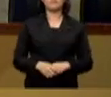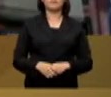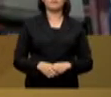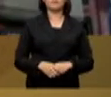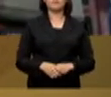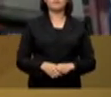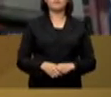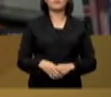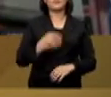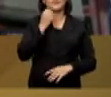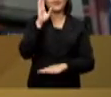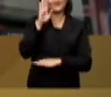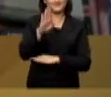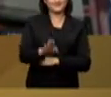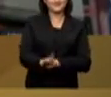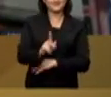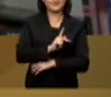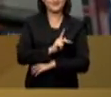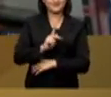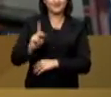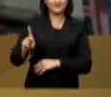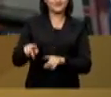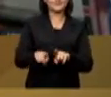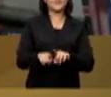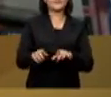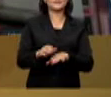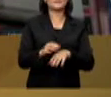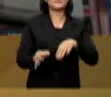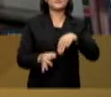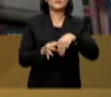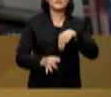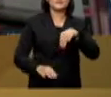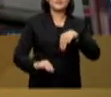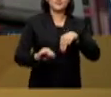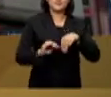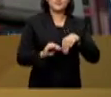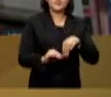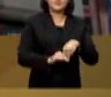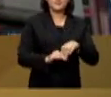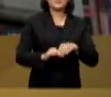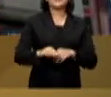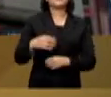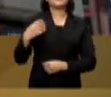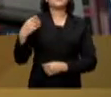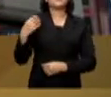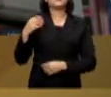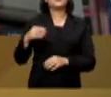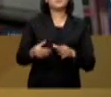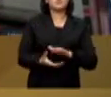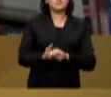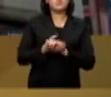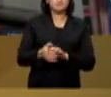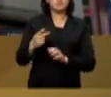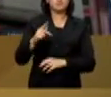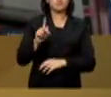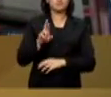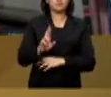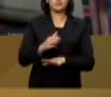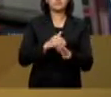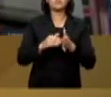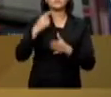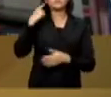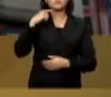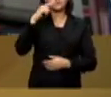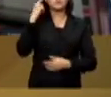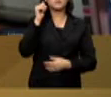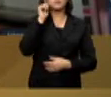tarde, senhor presidente, senhoras ministras, senhores ministros, senhor procurador-geral da República, senhoras e senhores advogados,